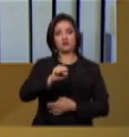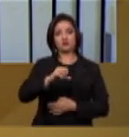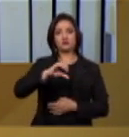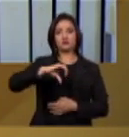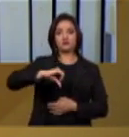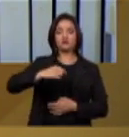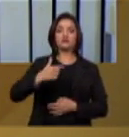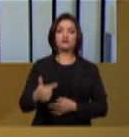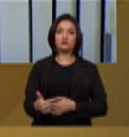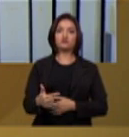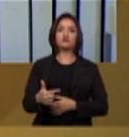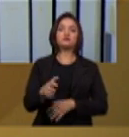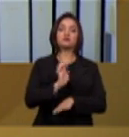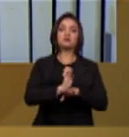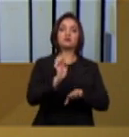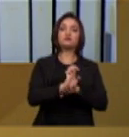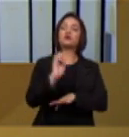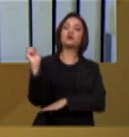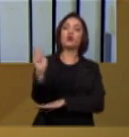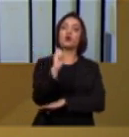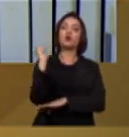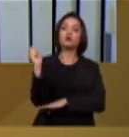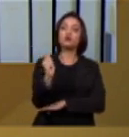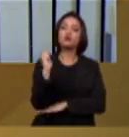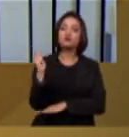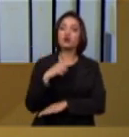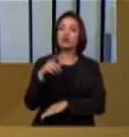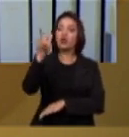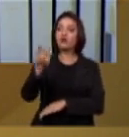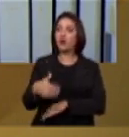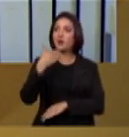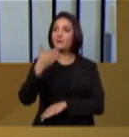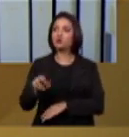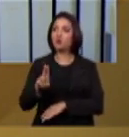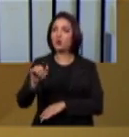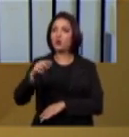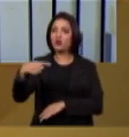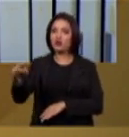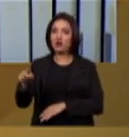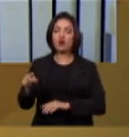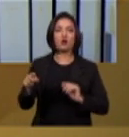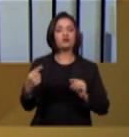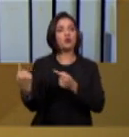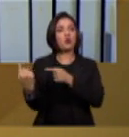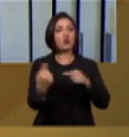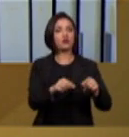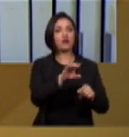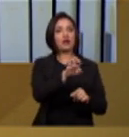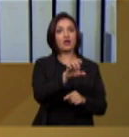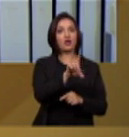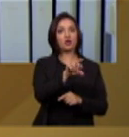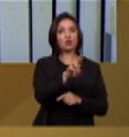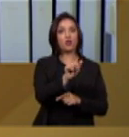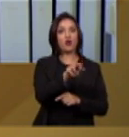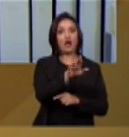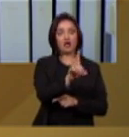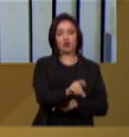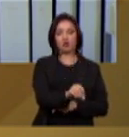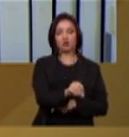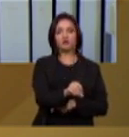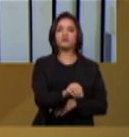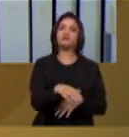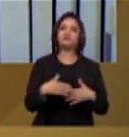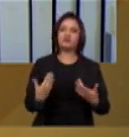594.892, procedente do Rio Grande do Sul, embargante à União, embargado Eduardo Xavier da Costa. Consta que, após